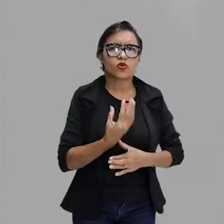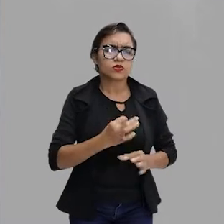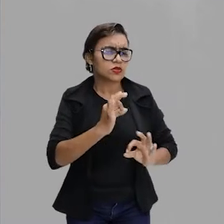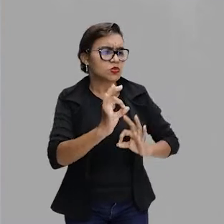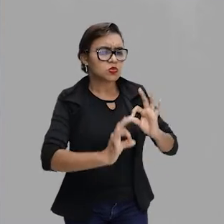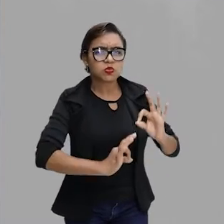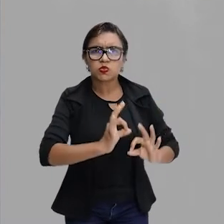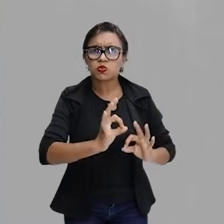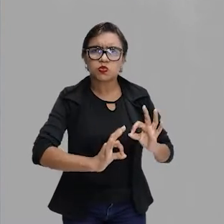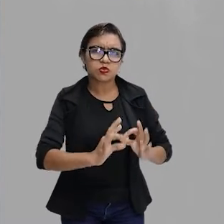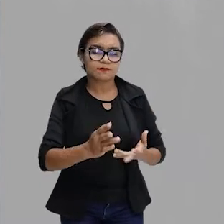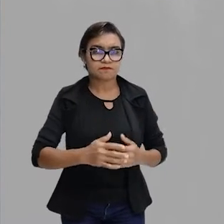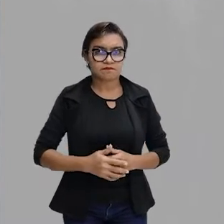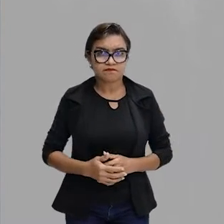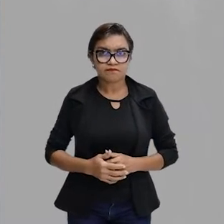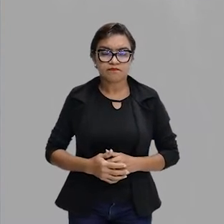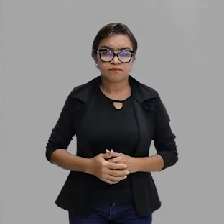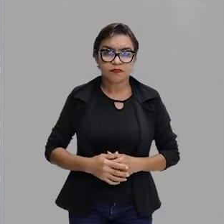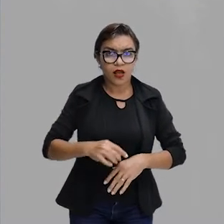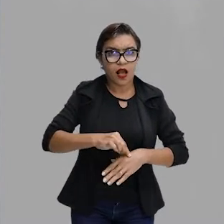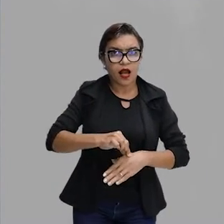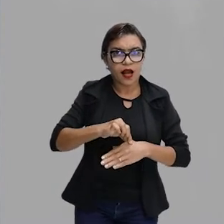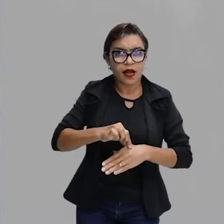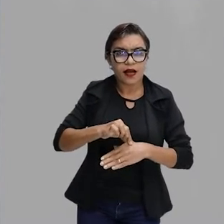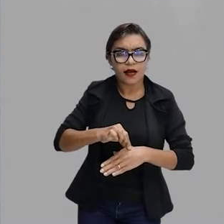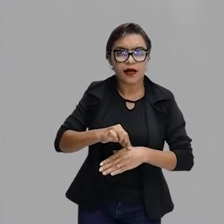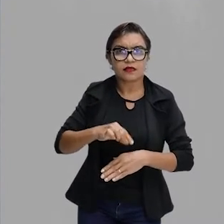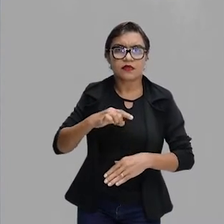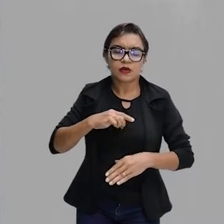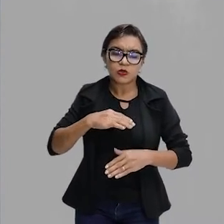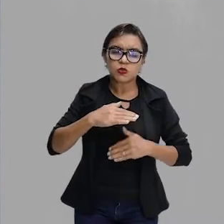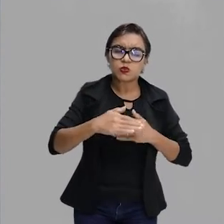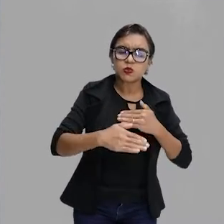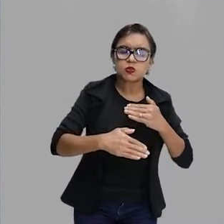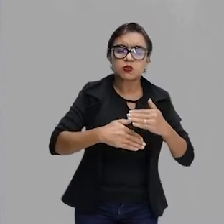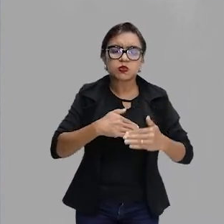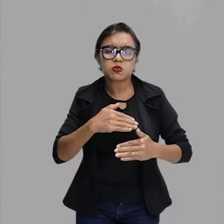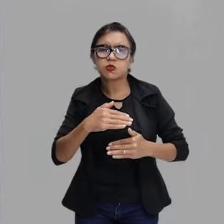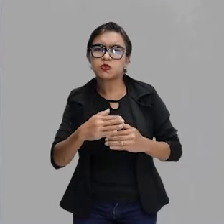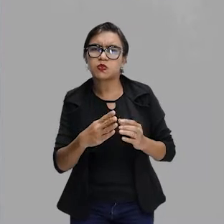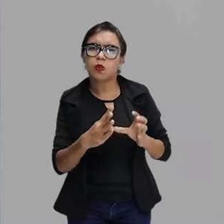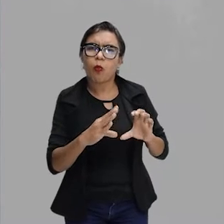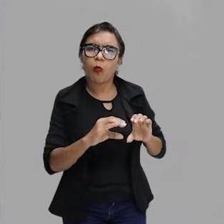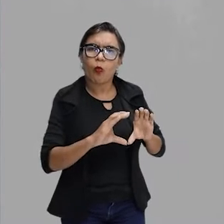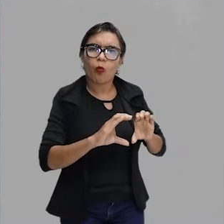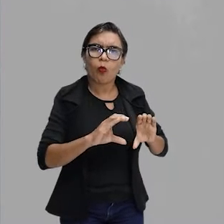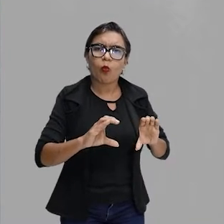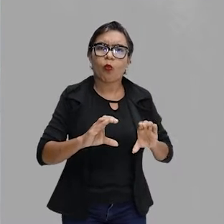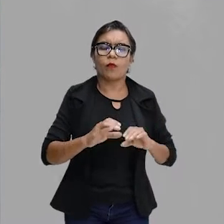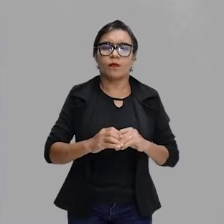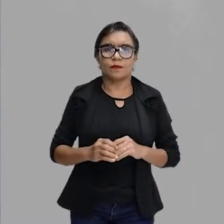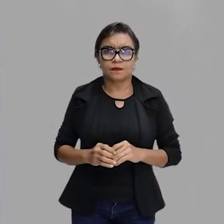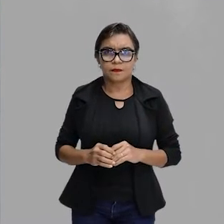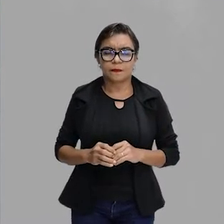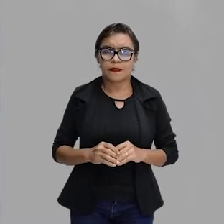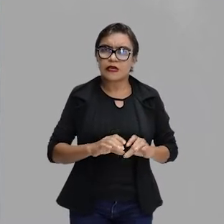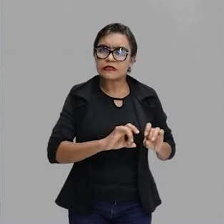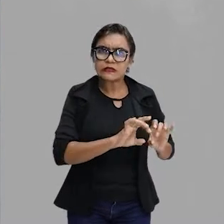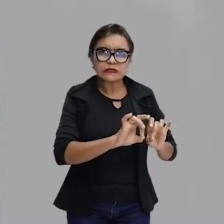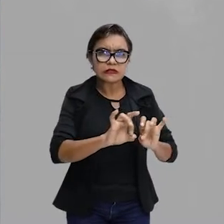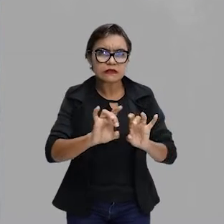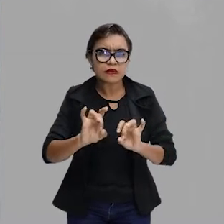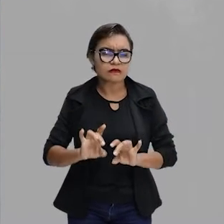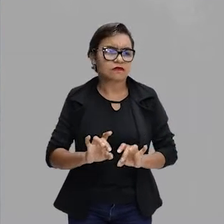o corte, né? A carne, ela tem toda uma procedência de marmoreio por dentro e tal, ou seja, ela tem uma série de